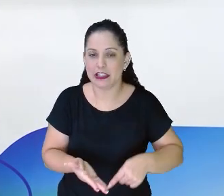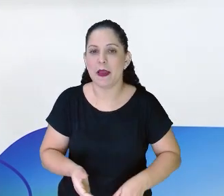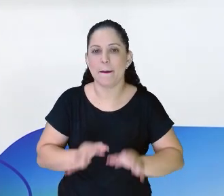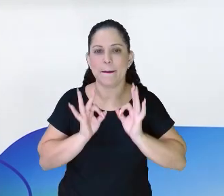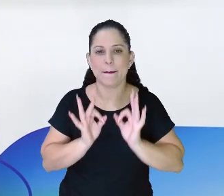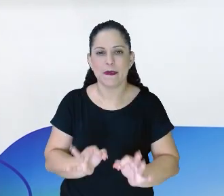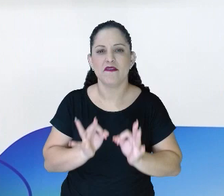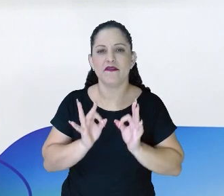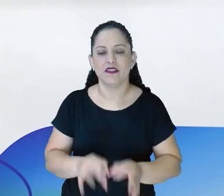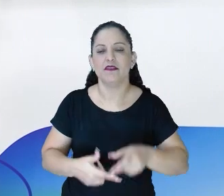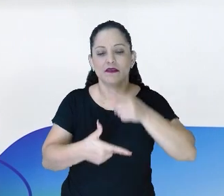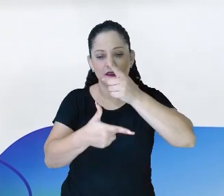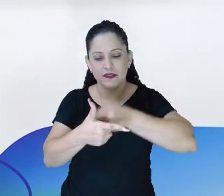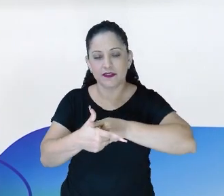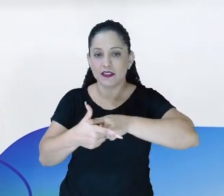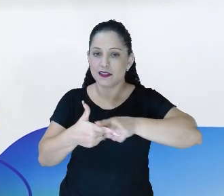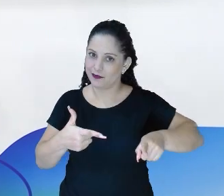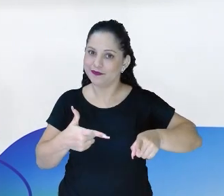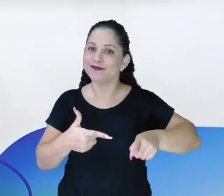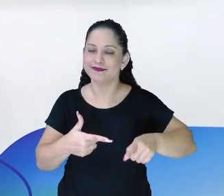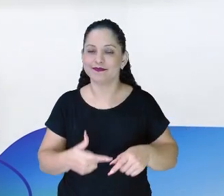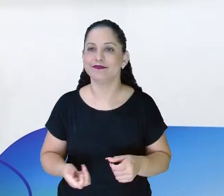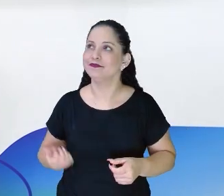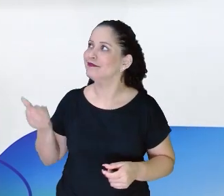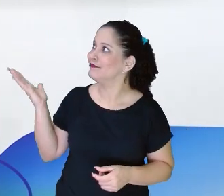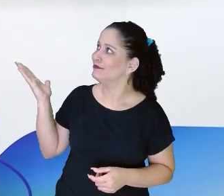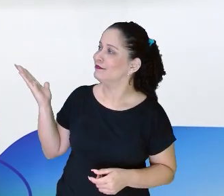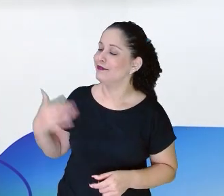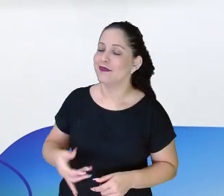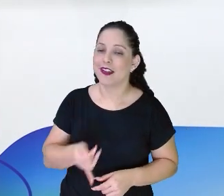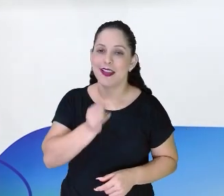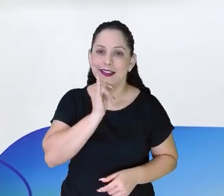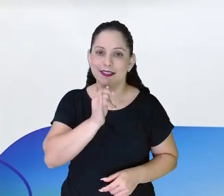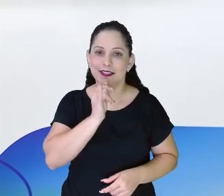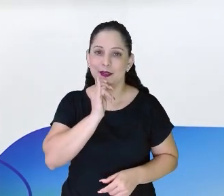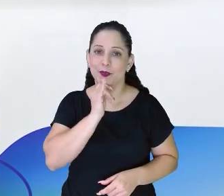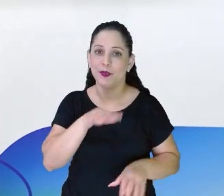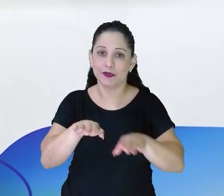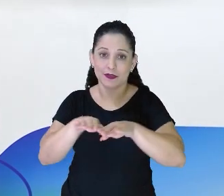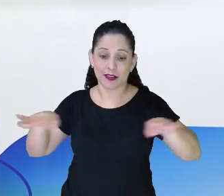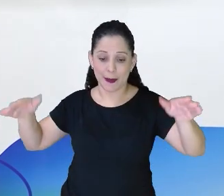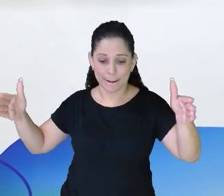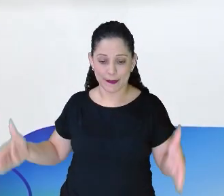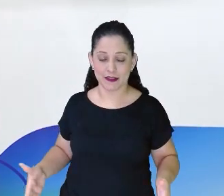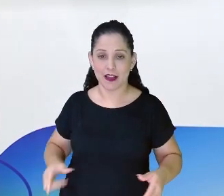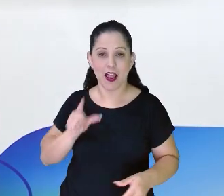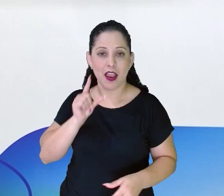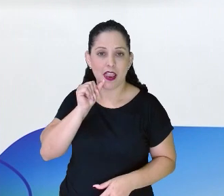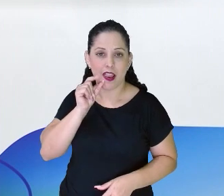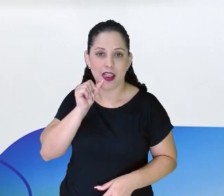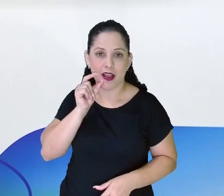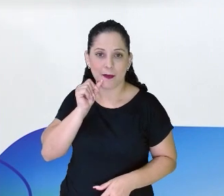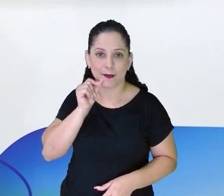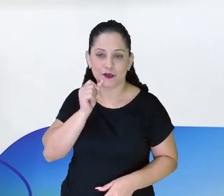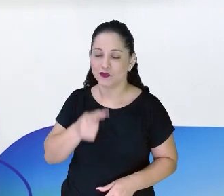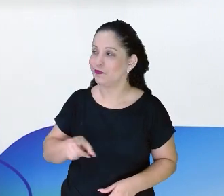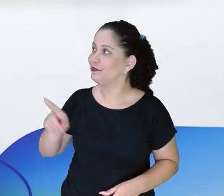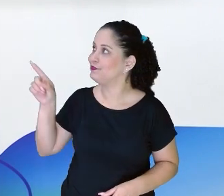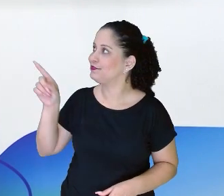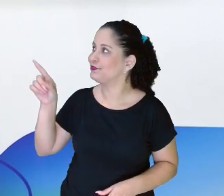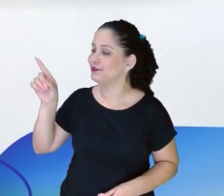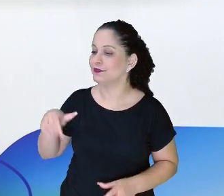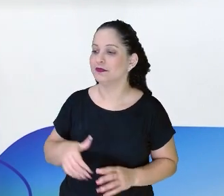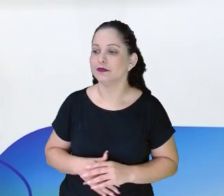foi exata. Aqui na prática eu posso exemplificar na mesa, por exemplo, com os lápis que eu tenho aqui, que eu trouxe.